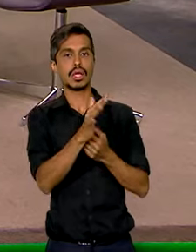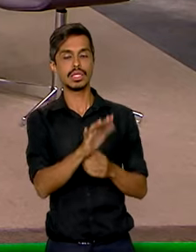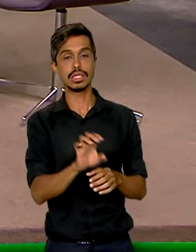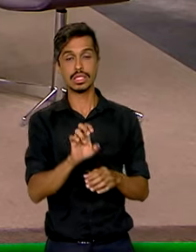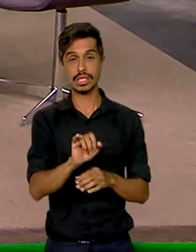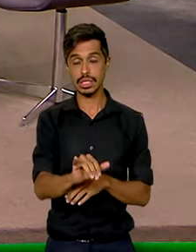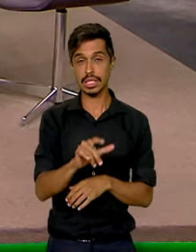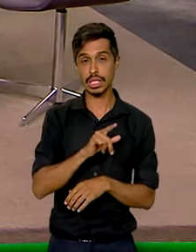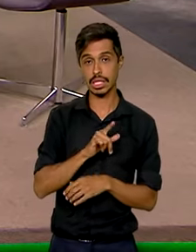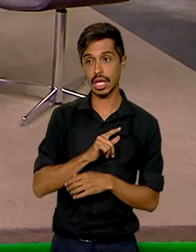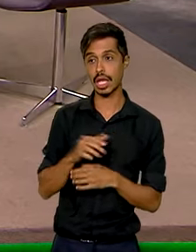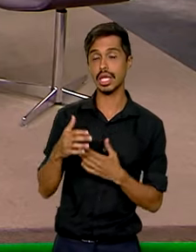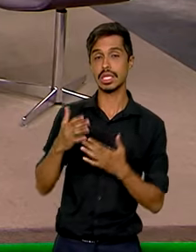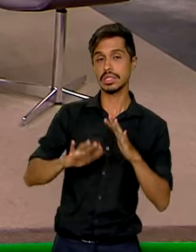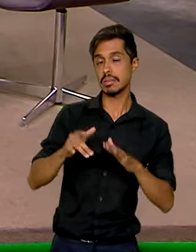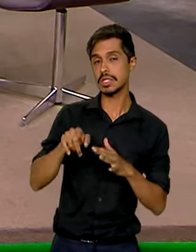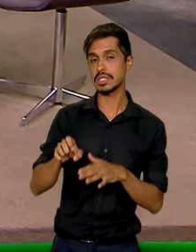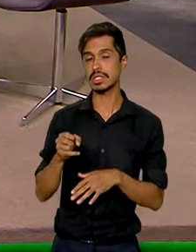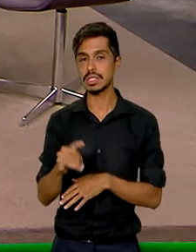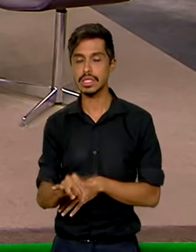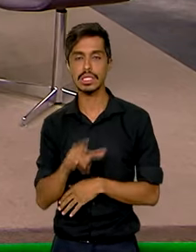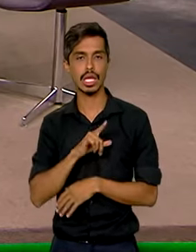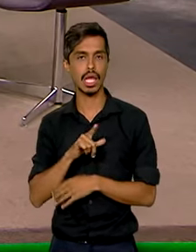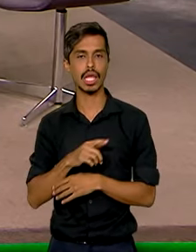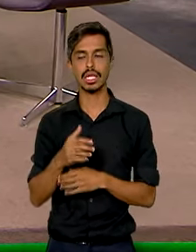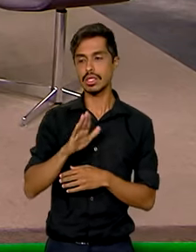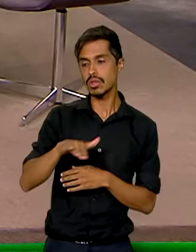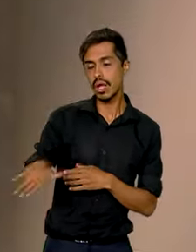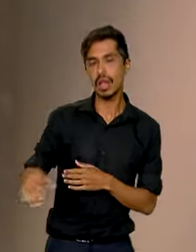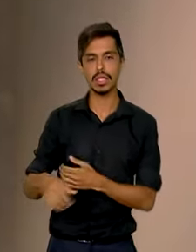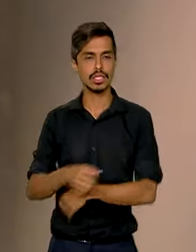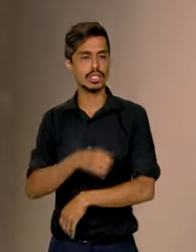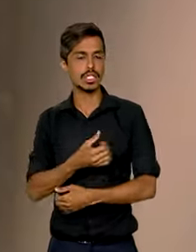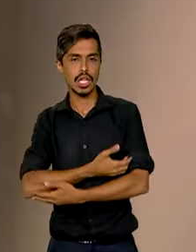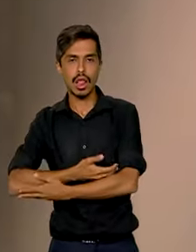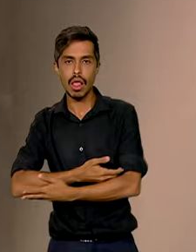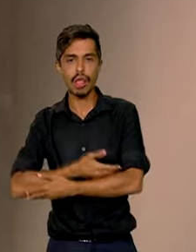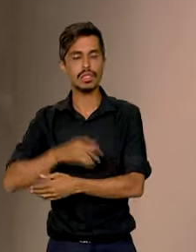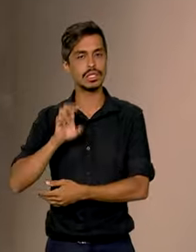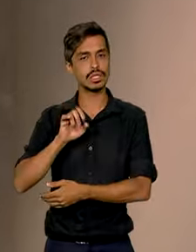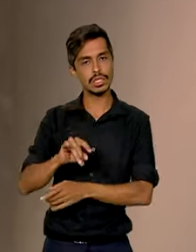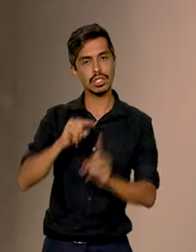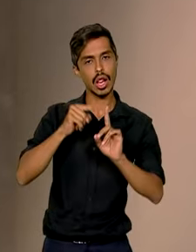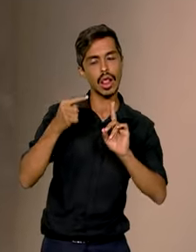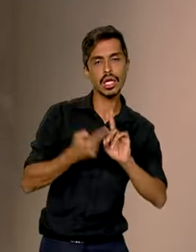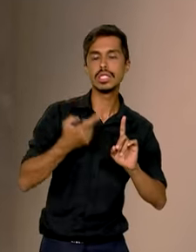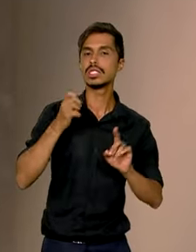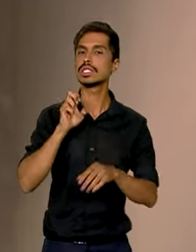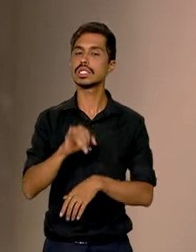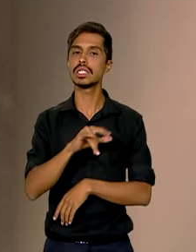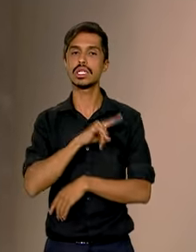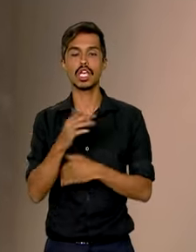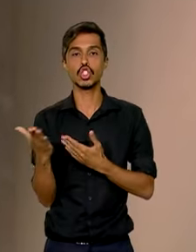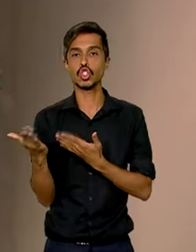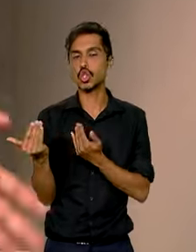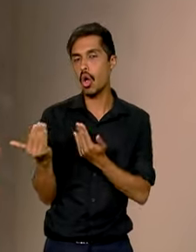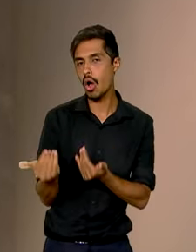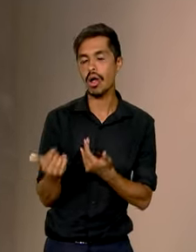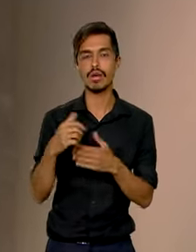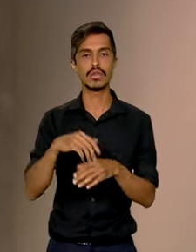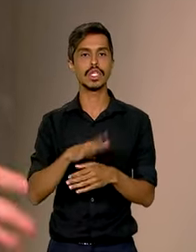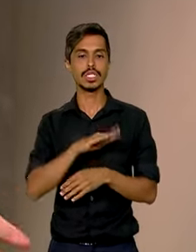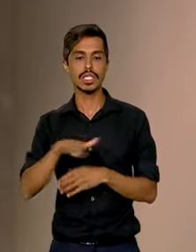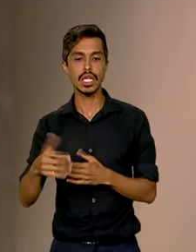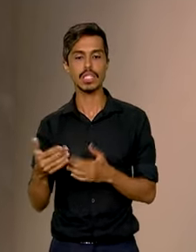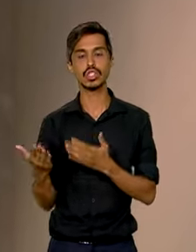de 0 a 6 anos, se tem criança até 6 meses de idade, se tem gestante, se tem jovens, crianças